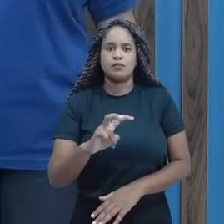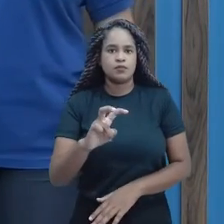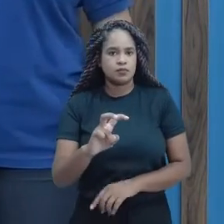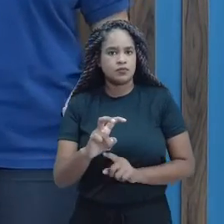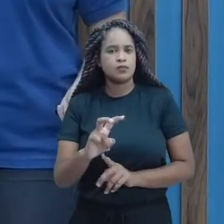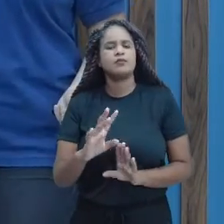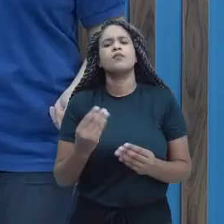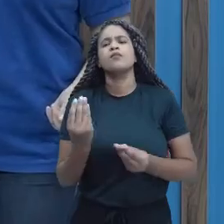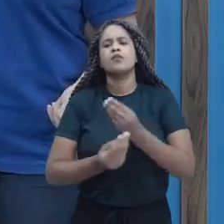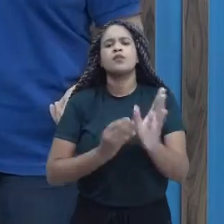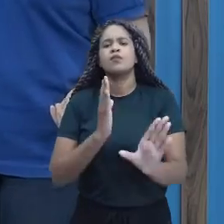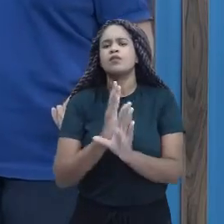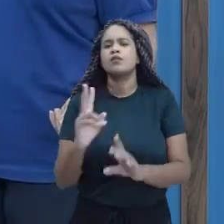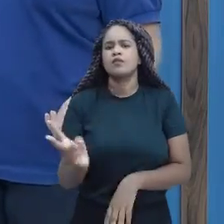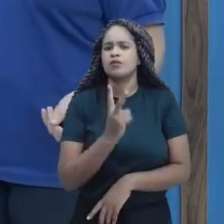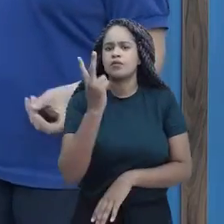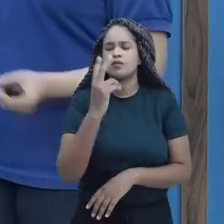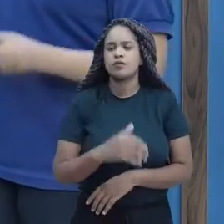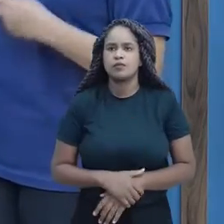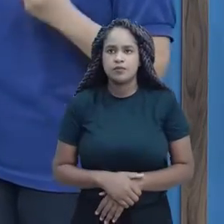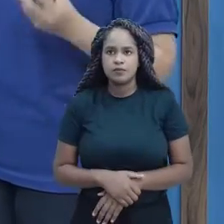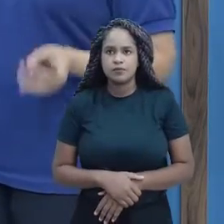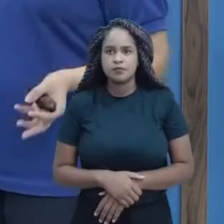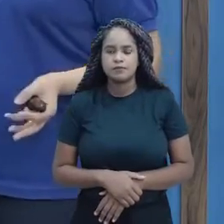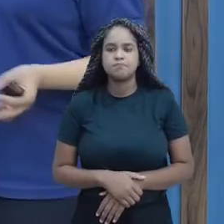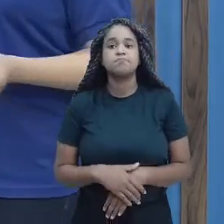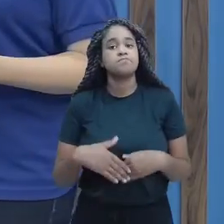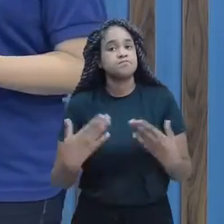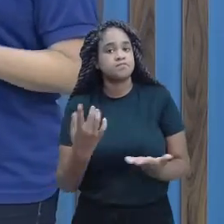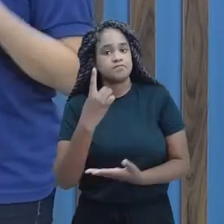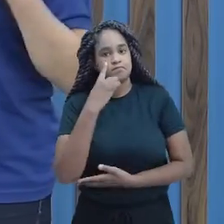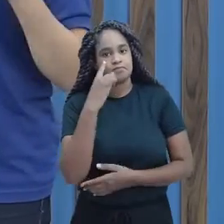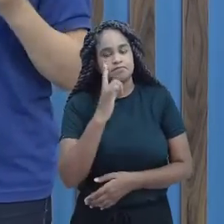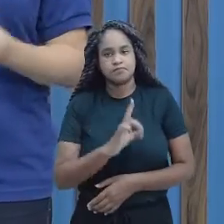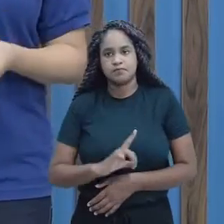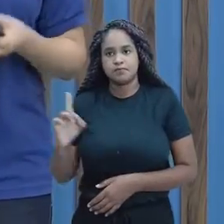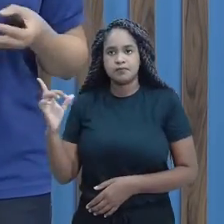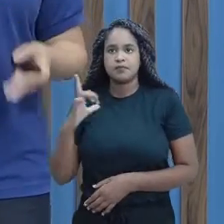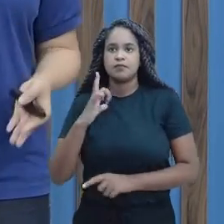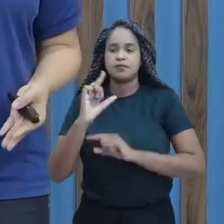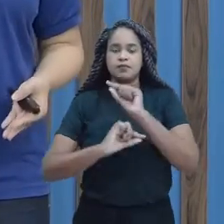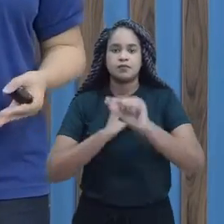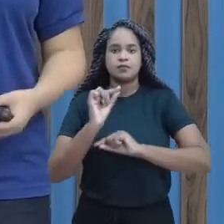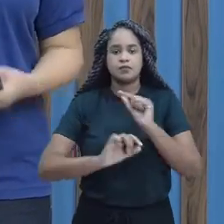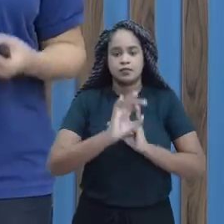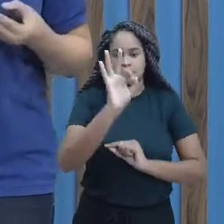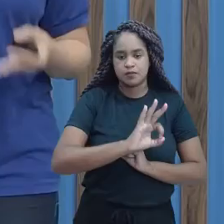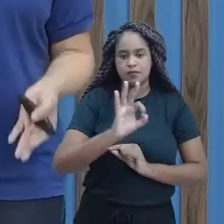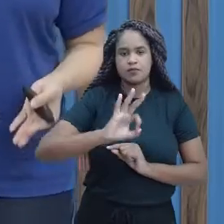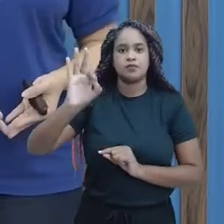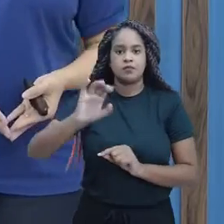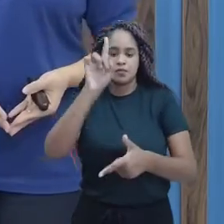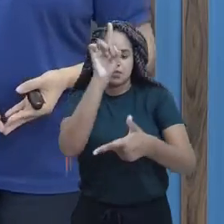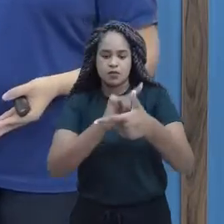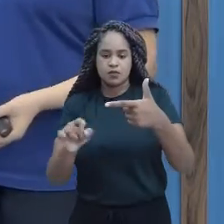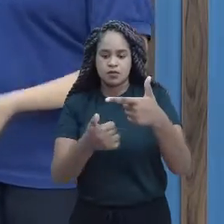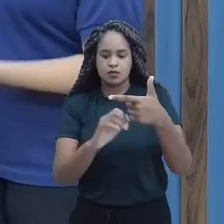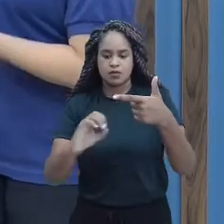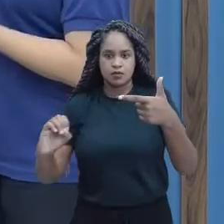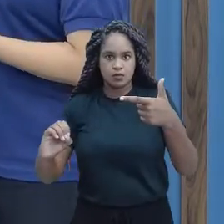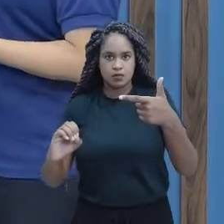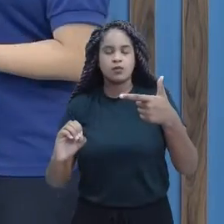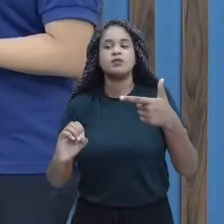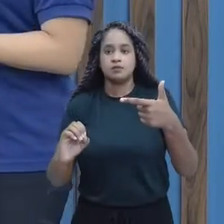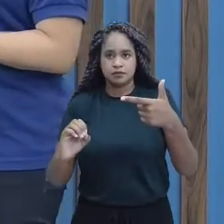gente chegou nesse resultado, né? Aqui a gente utilizou uma relação de porcentagem, eu estou dividindo para 100 e